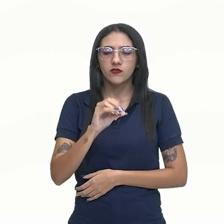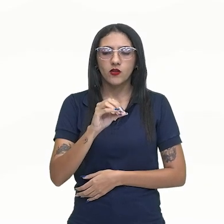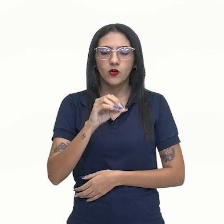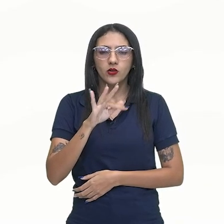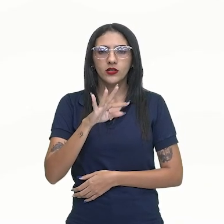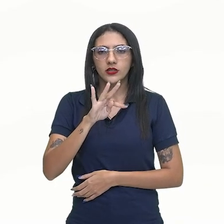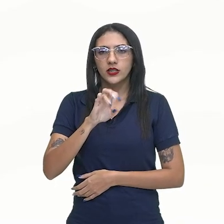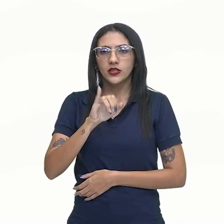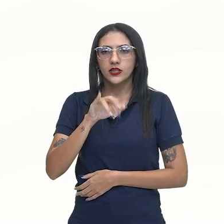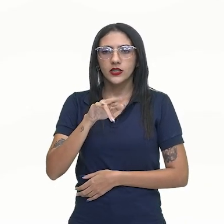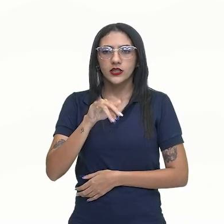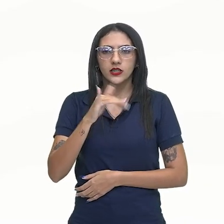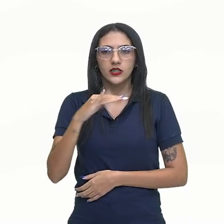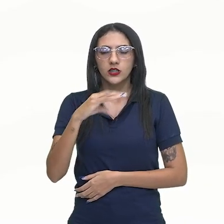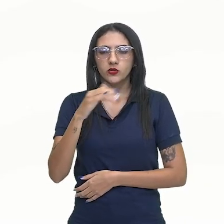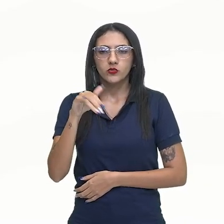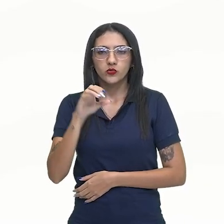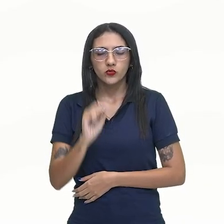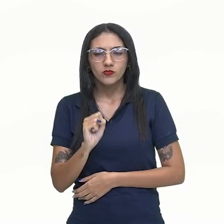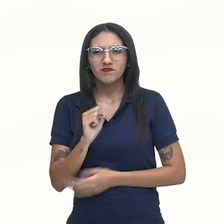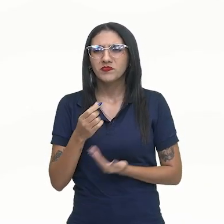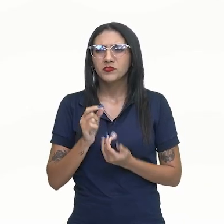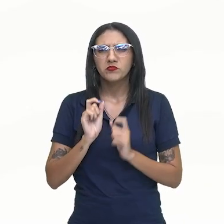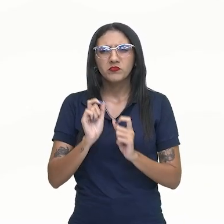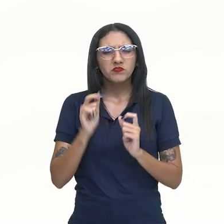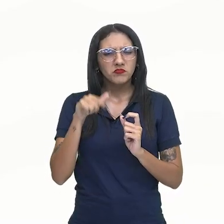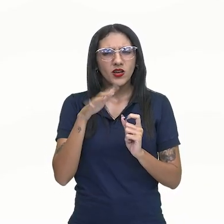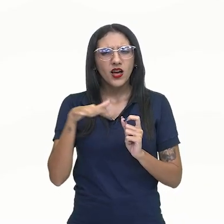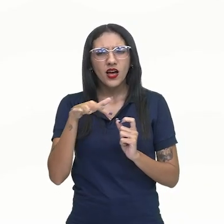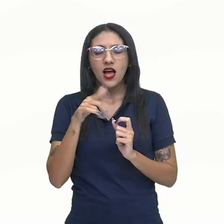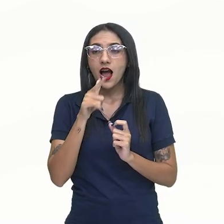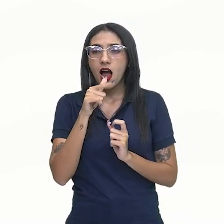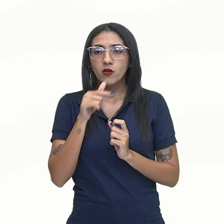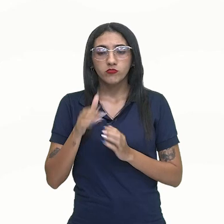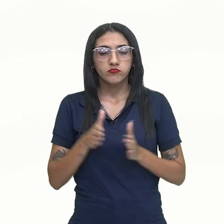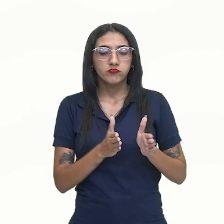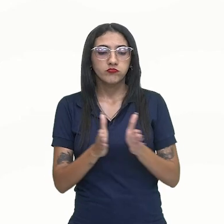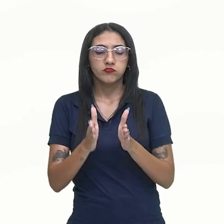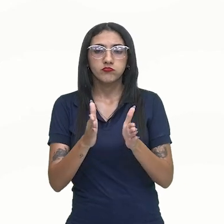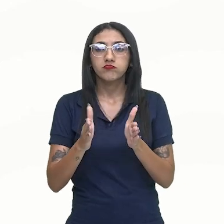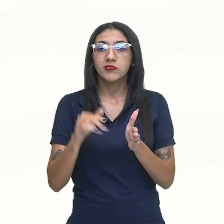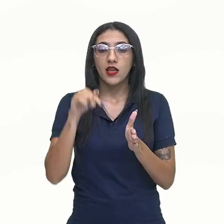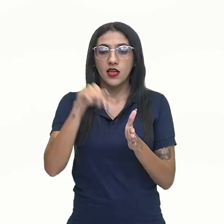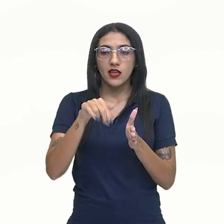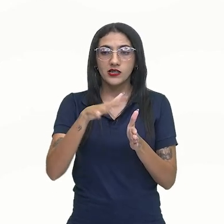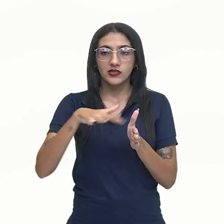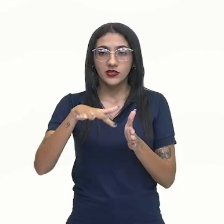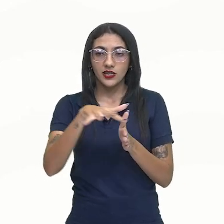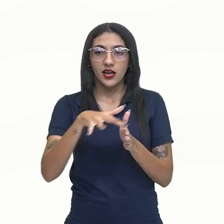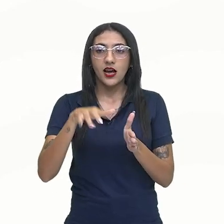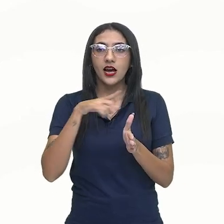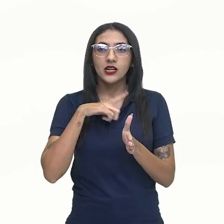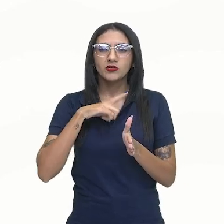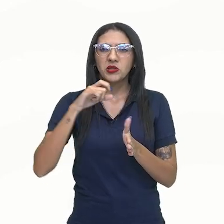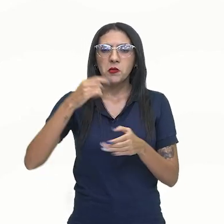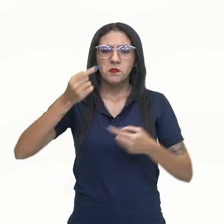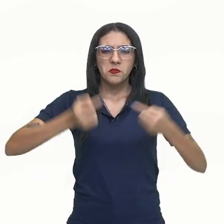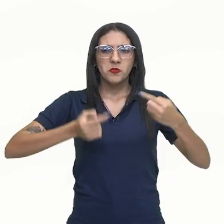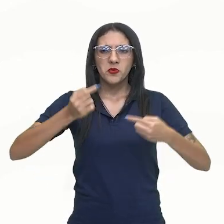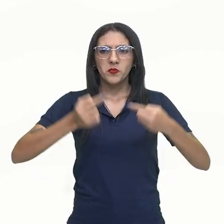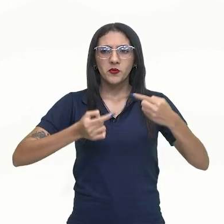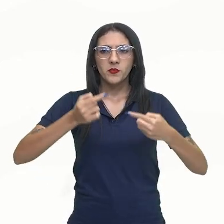transfronteiriços, tá bom? E aí esses rios, o que acontece? Eles acabam ocupando o que vai gerar esse